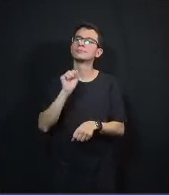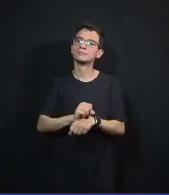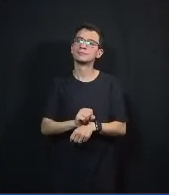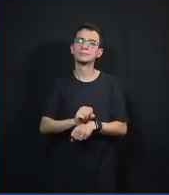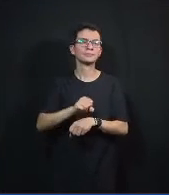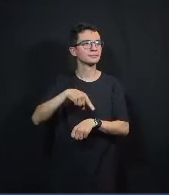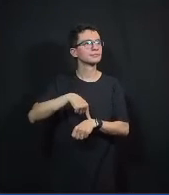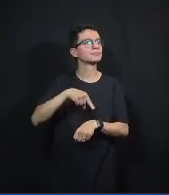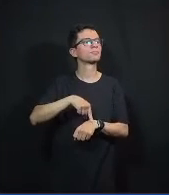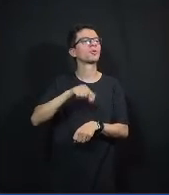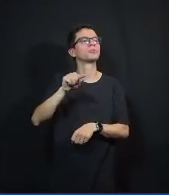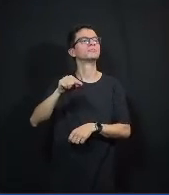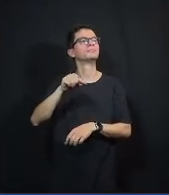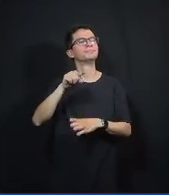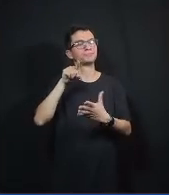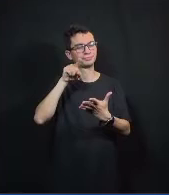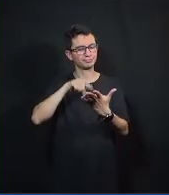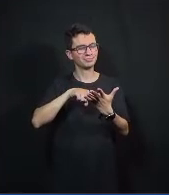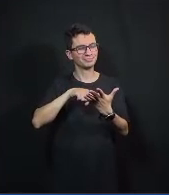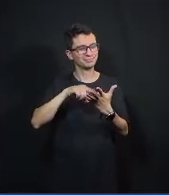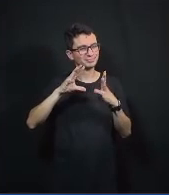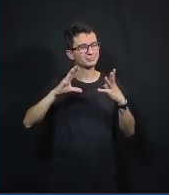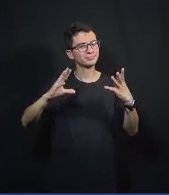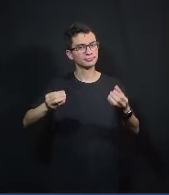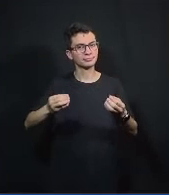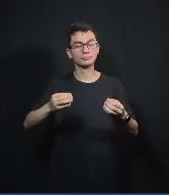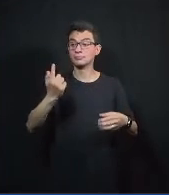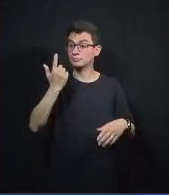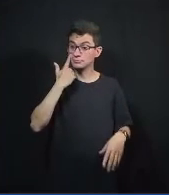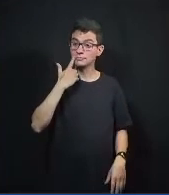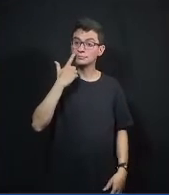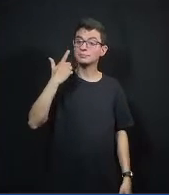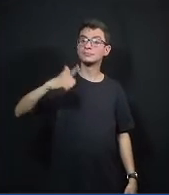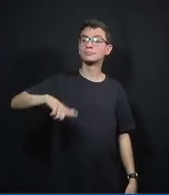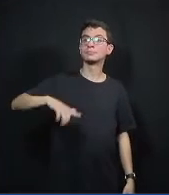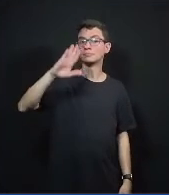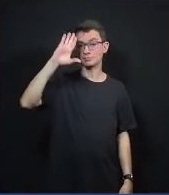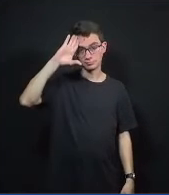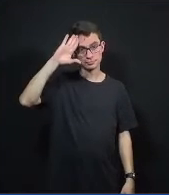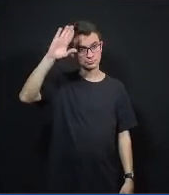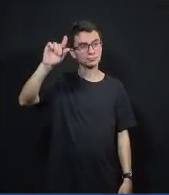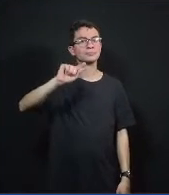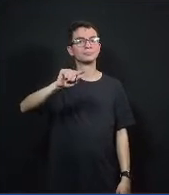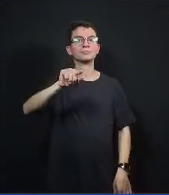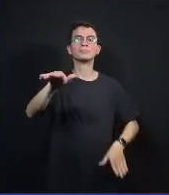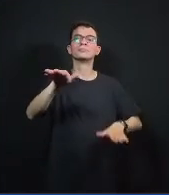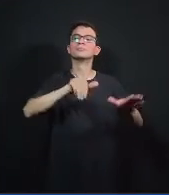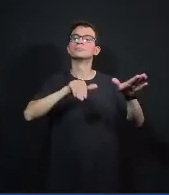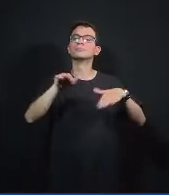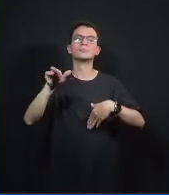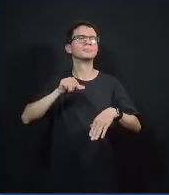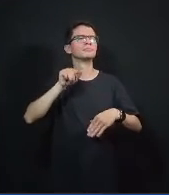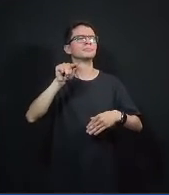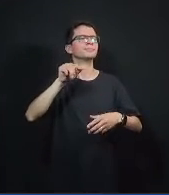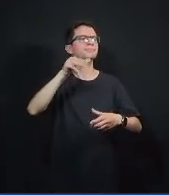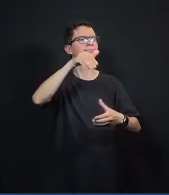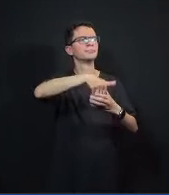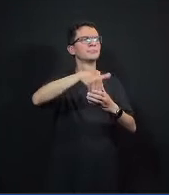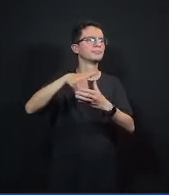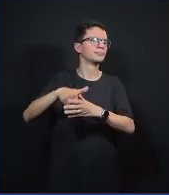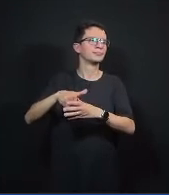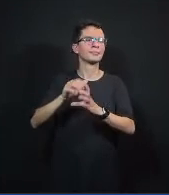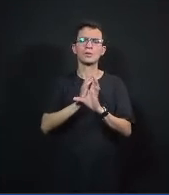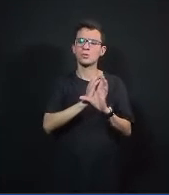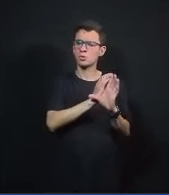dados biométricos. Um outro ponto que merece bastante destaque é que precisamos convocar para as eleições, mais de